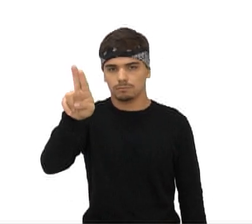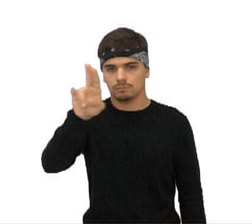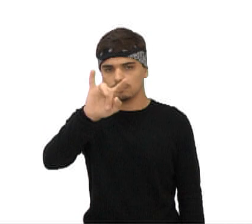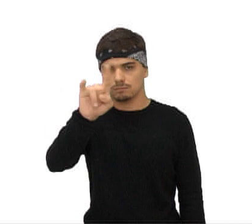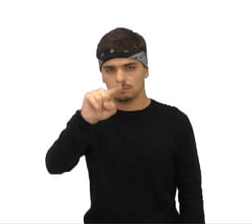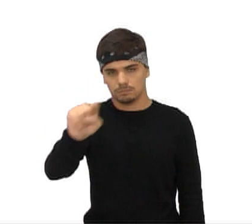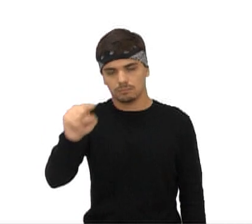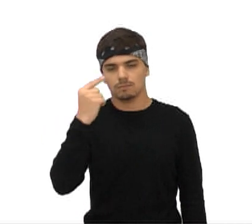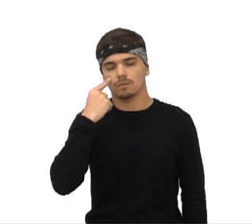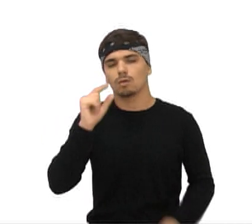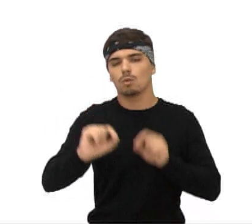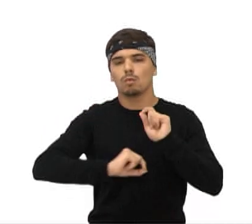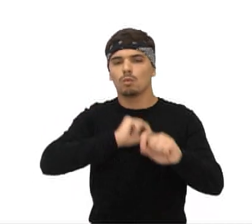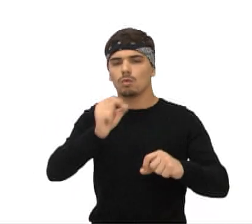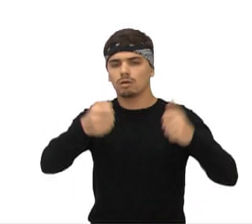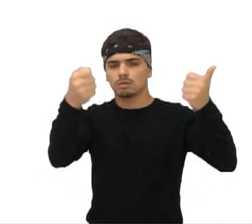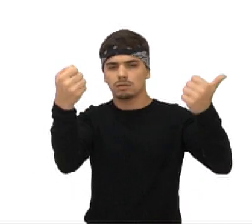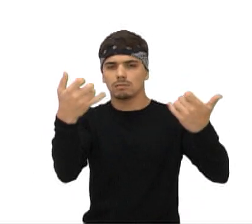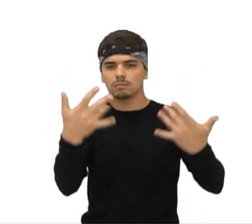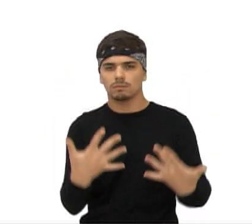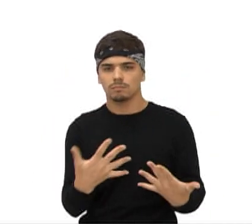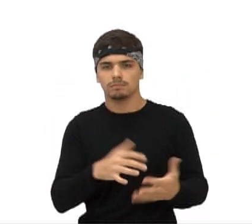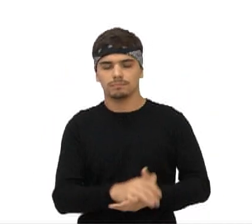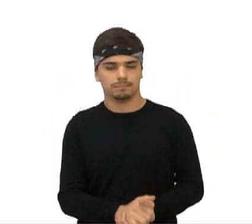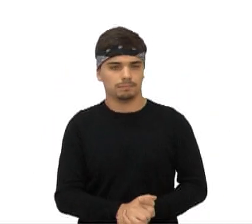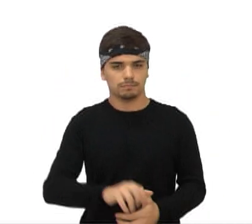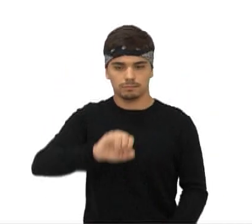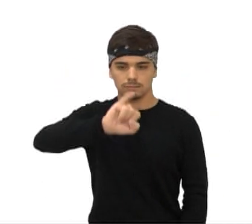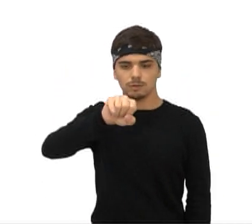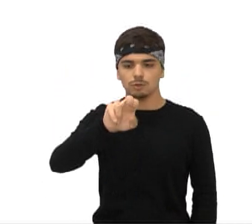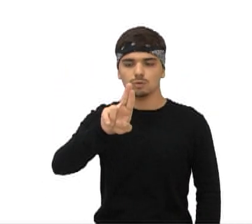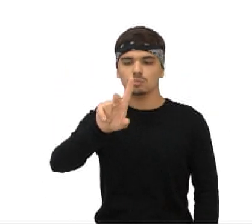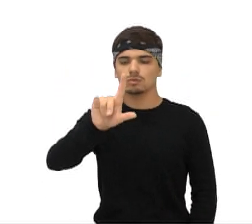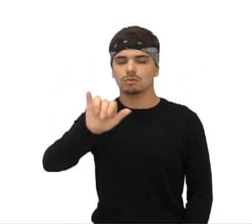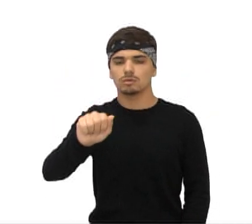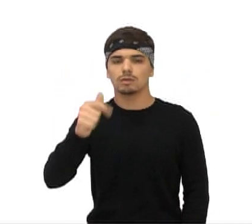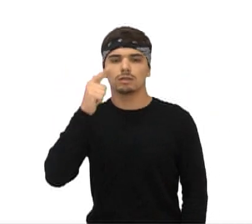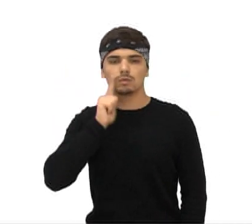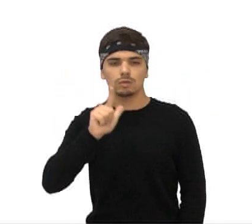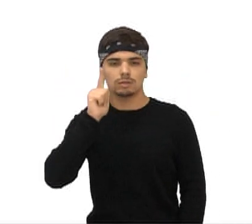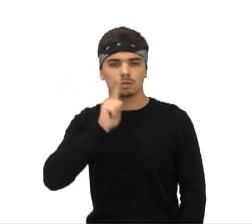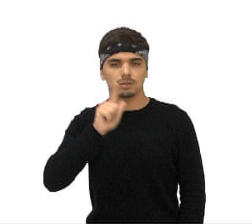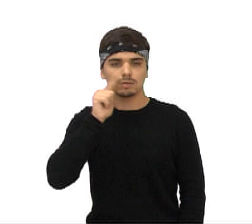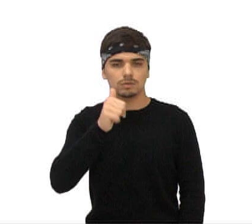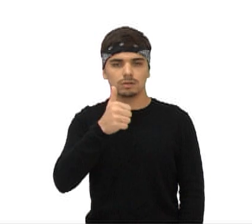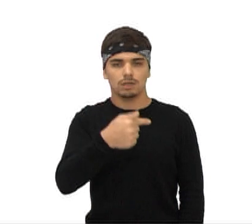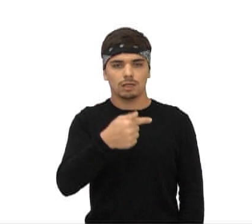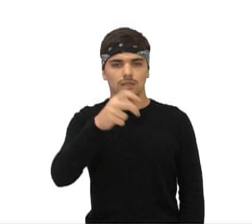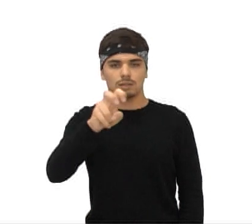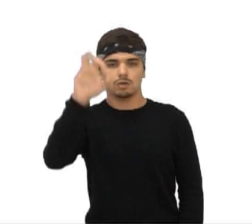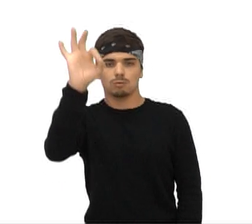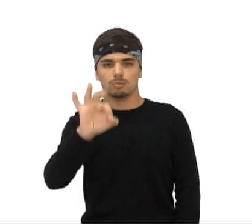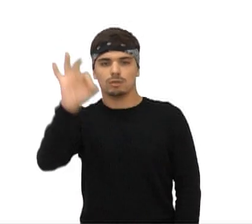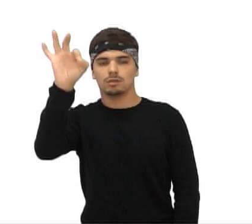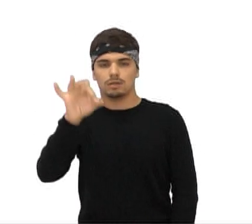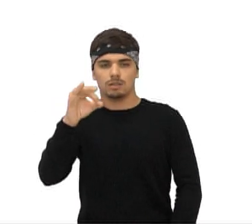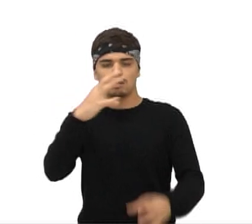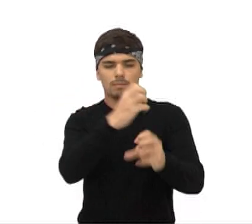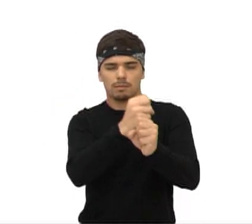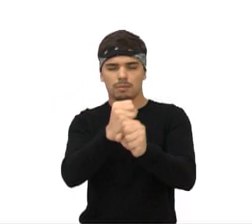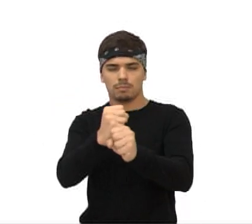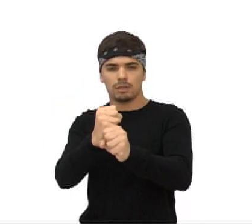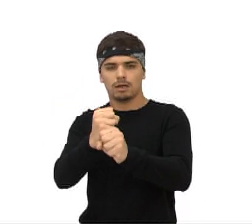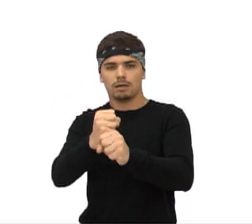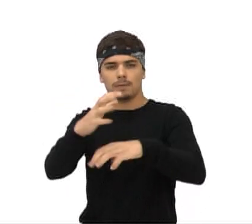Então, o que é que diz esse quiz? Júlia acertou 75% das questões de matemática